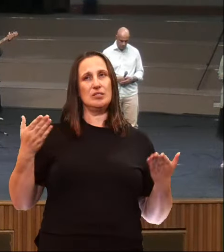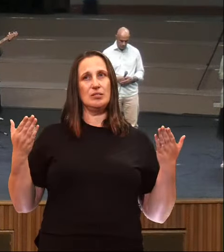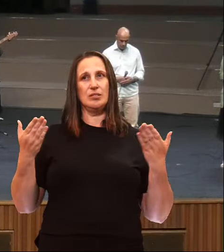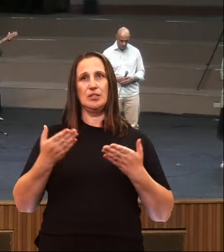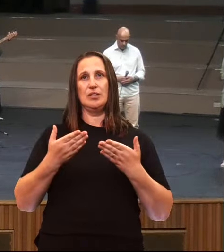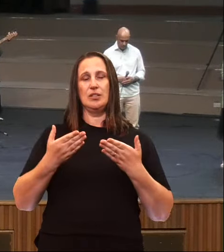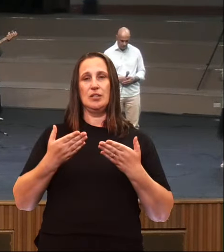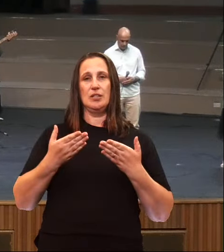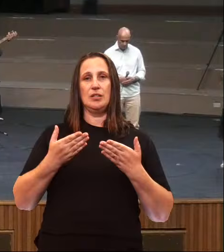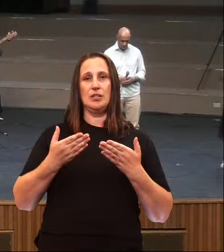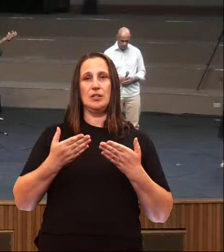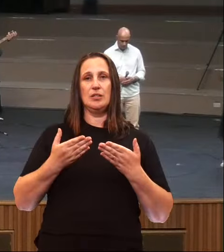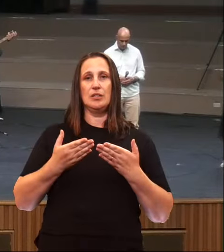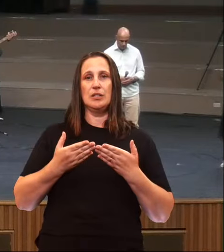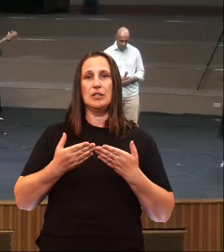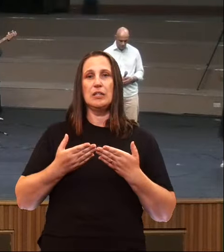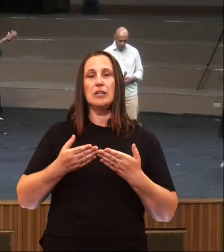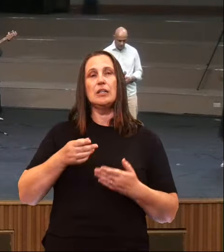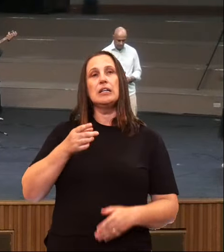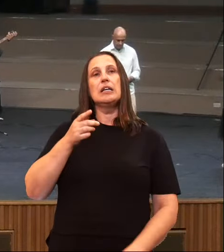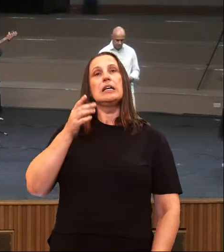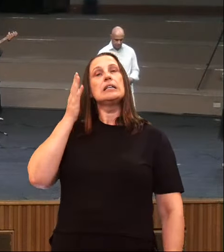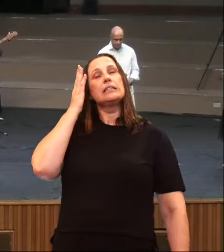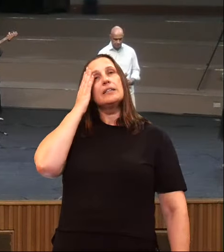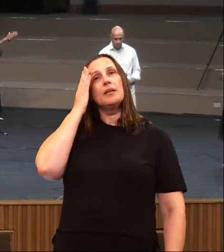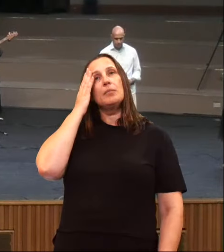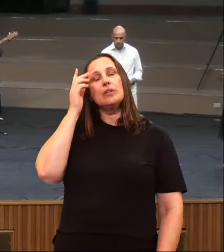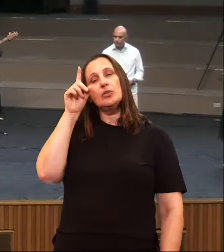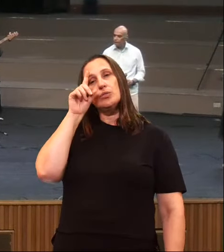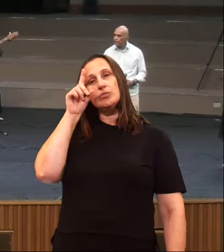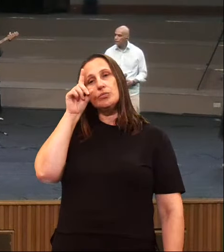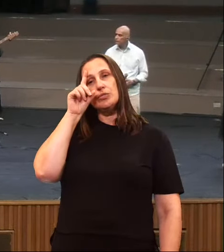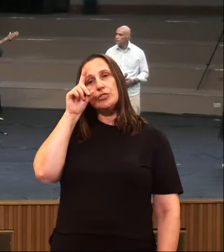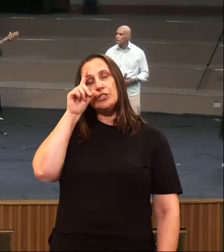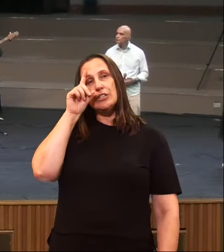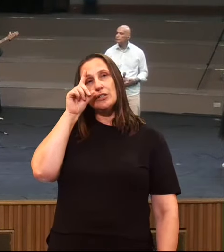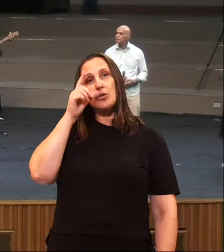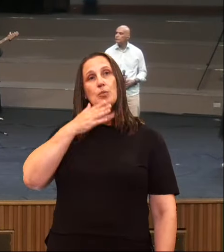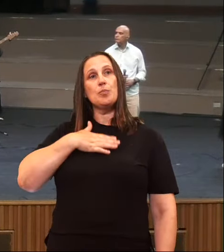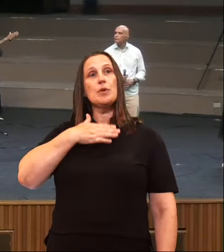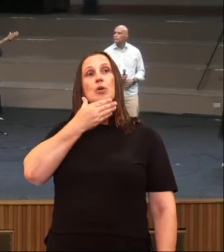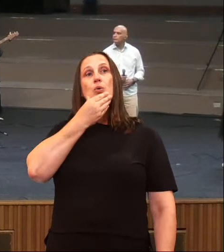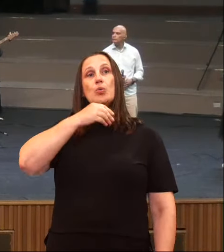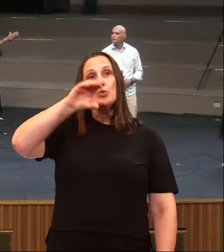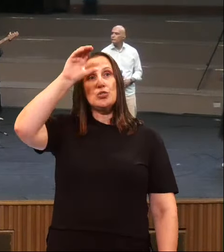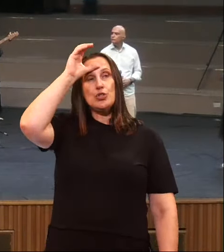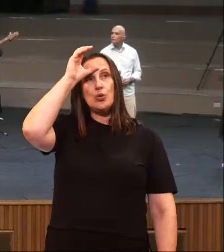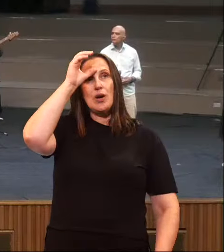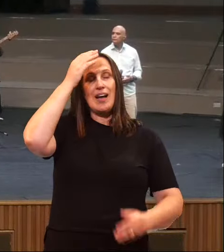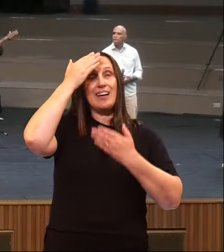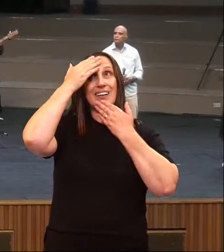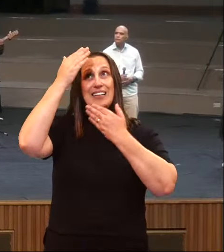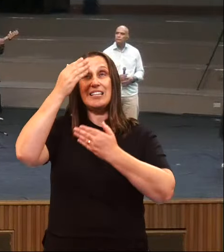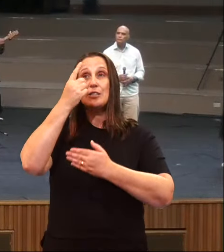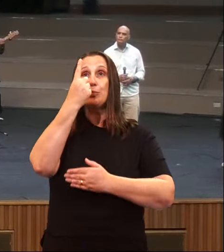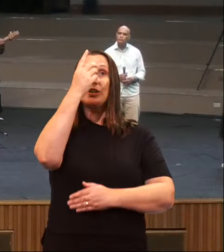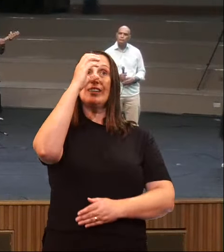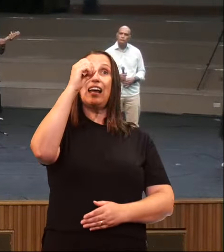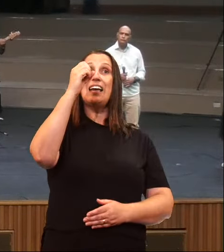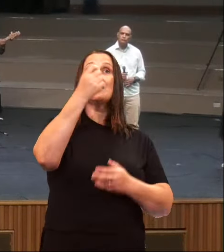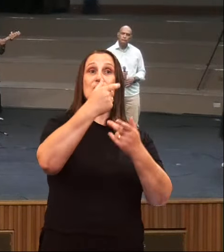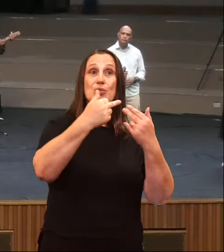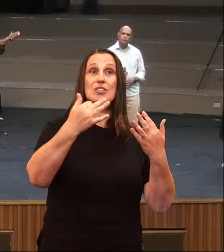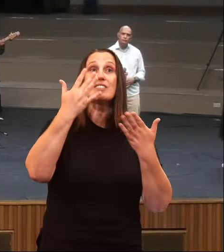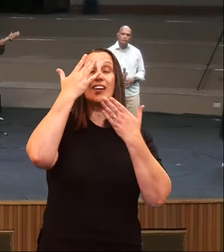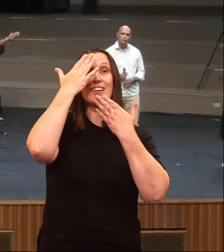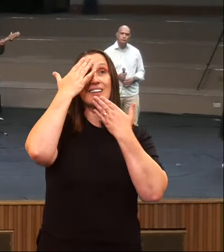Meu tio faz algo interessante. Todos os dias na devocional dele, ele agradece por 10 coisas que aconteceram no dia que